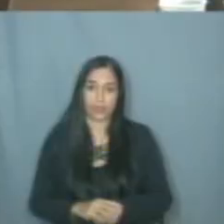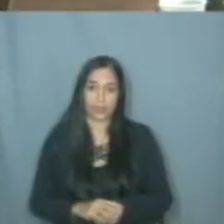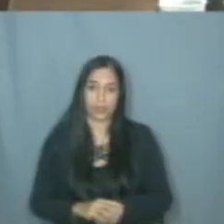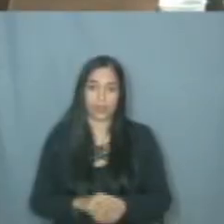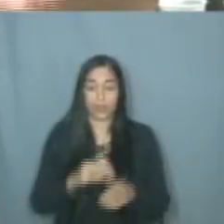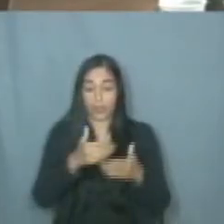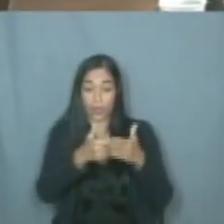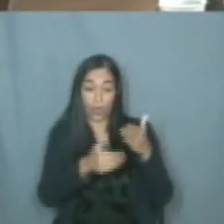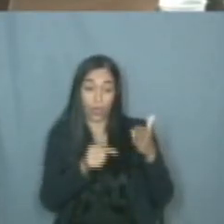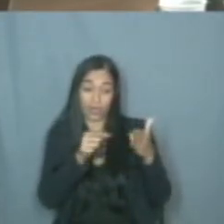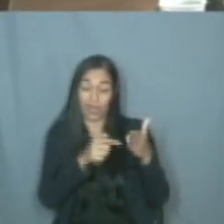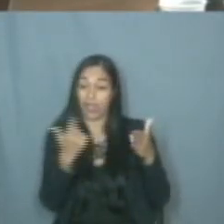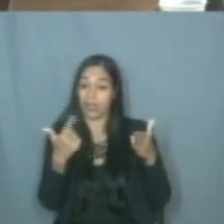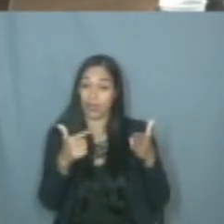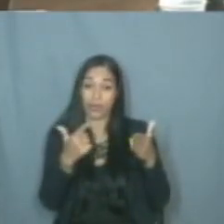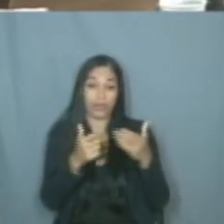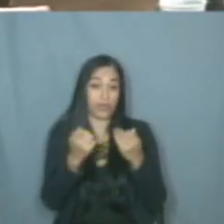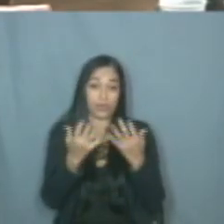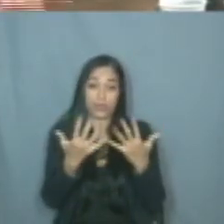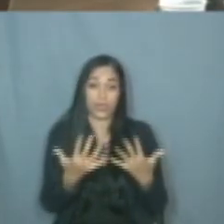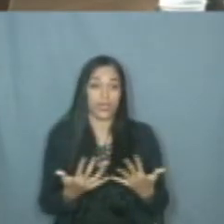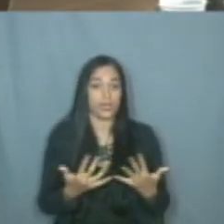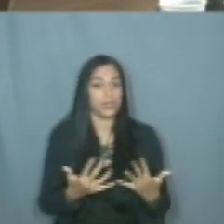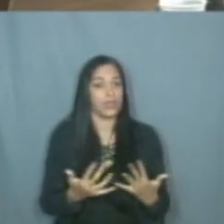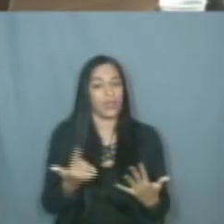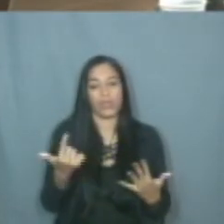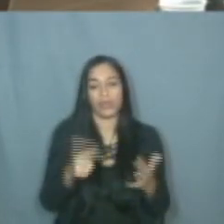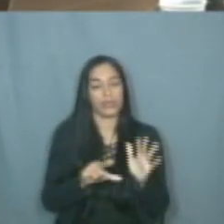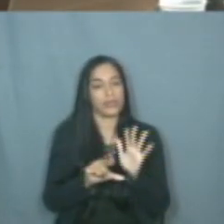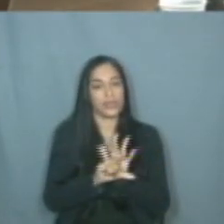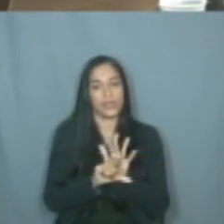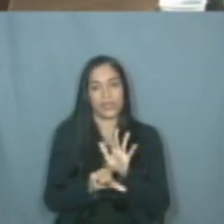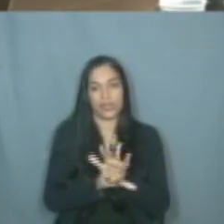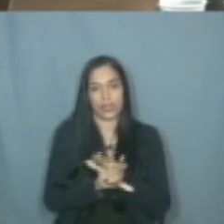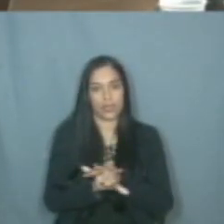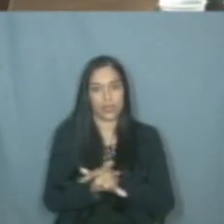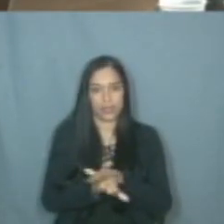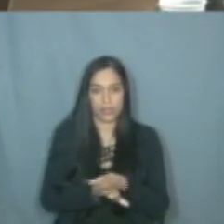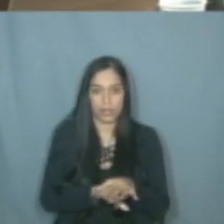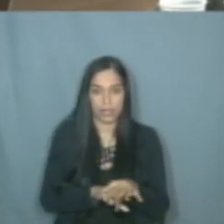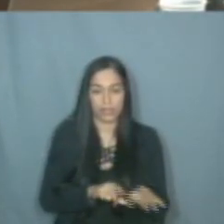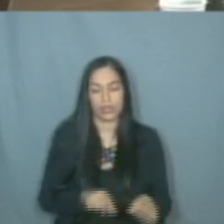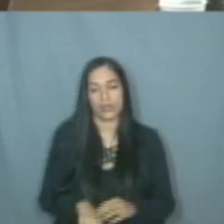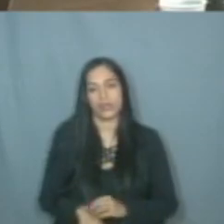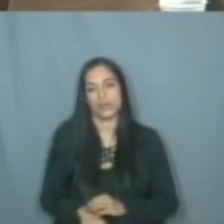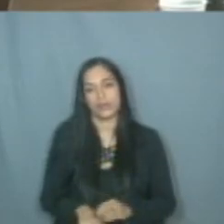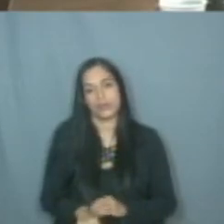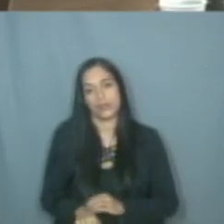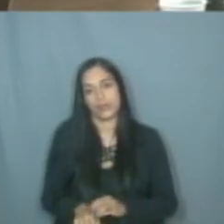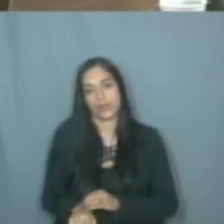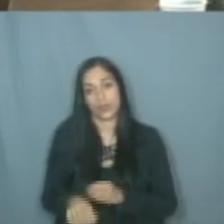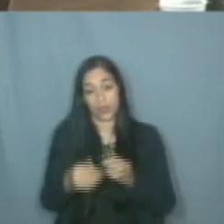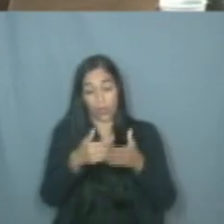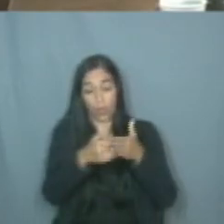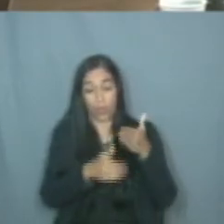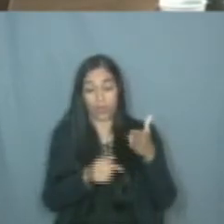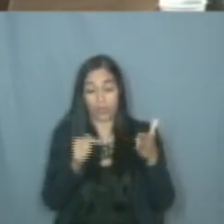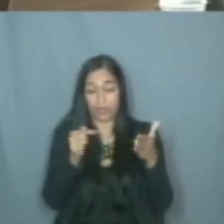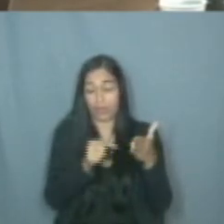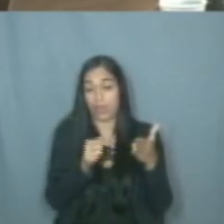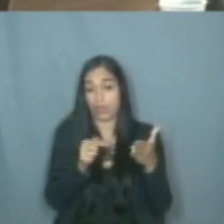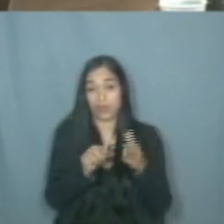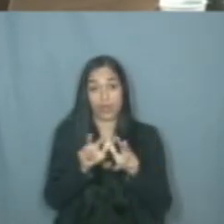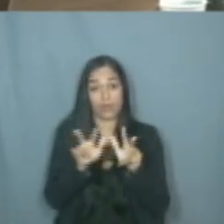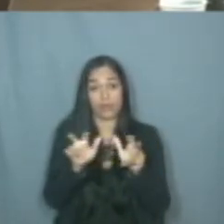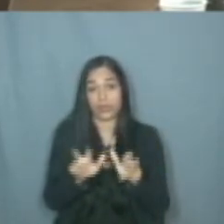no contrato, não tem ilegalidade. Se tem, não contrato, não versar sobre esse